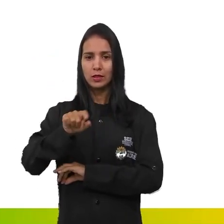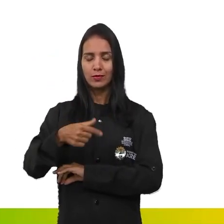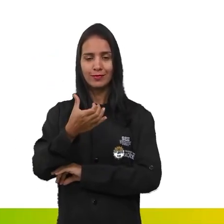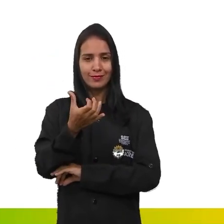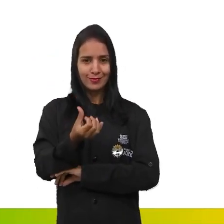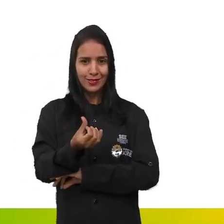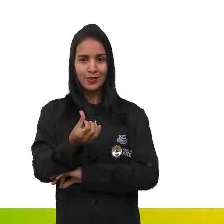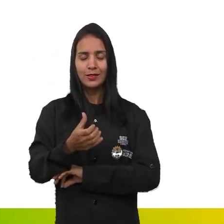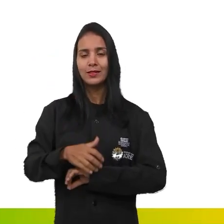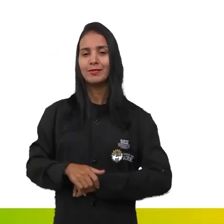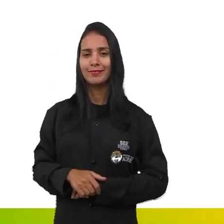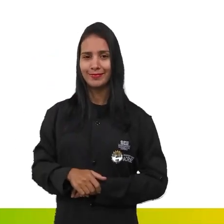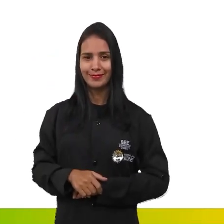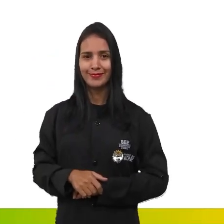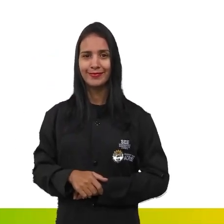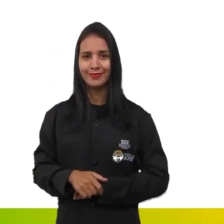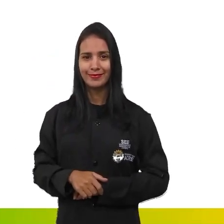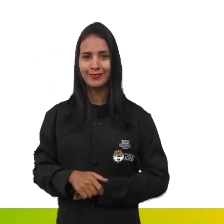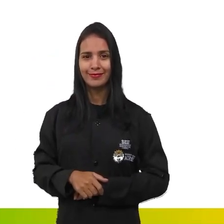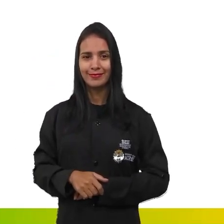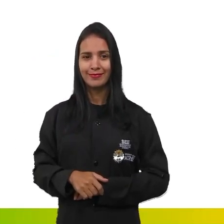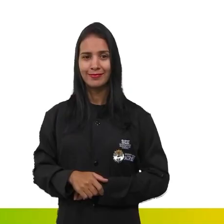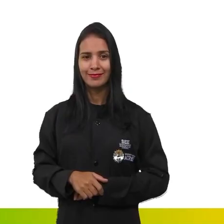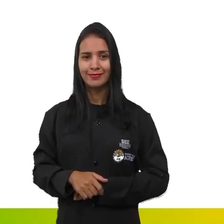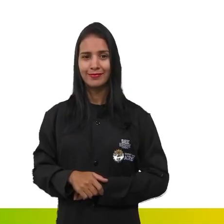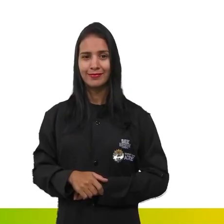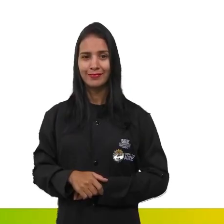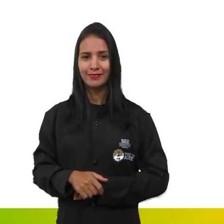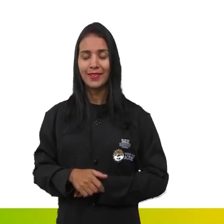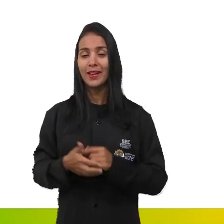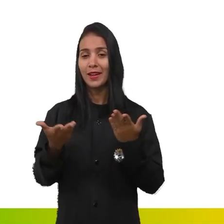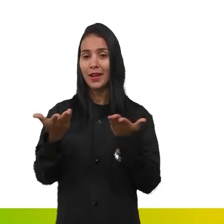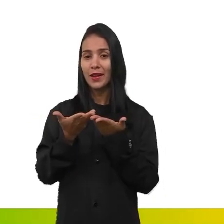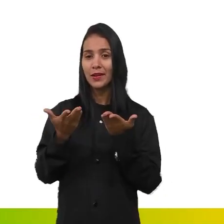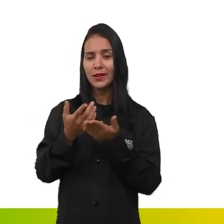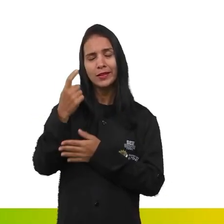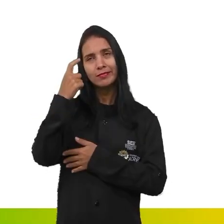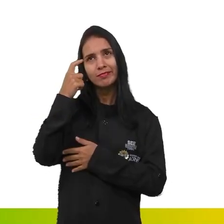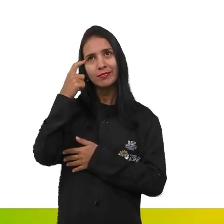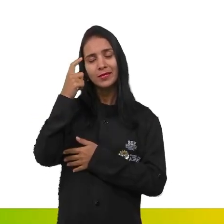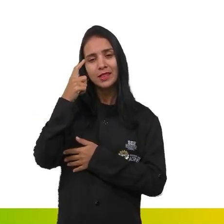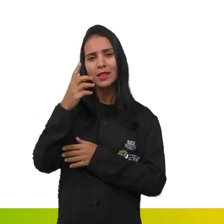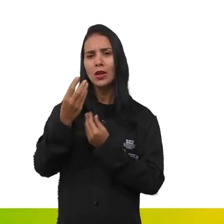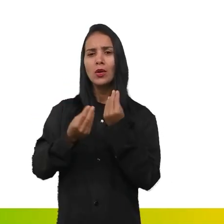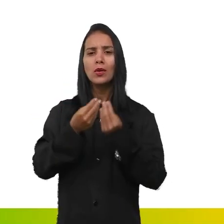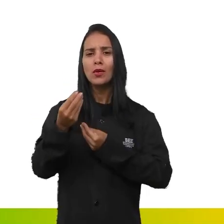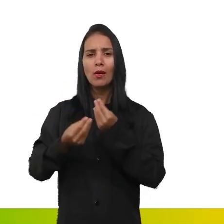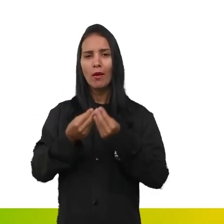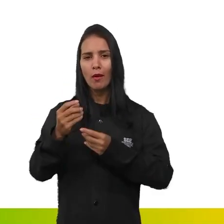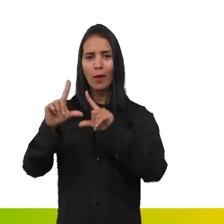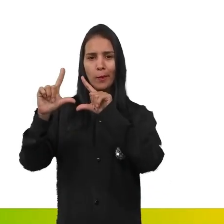25,6. Agora eu quero saber, enquanto essa nova lata foi reduzida,